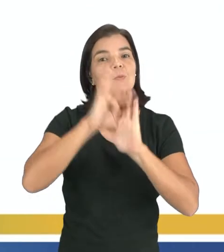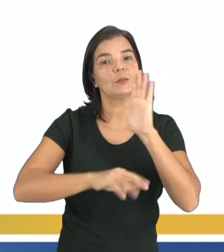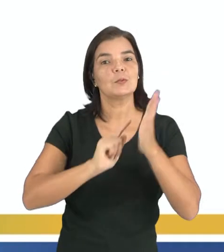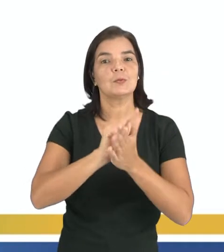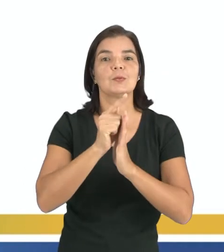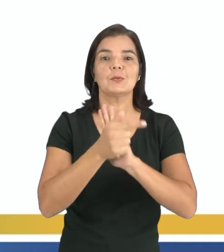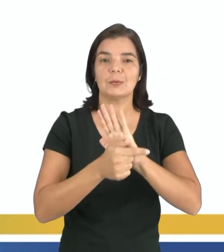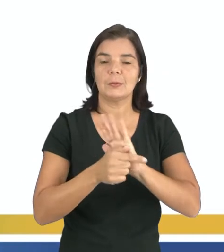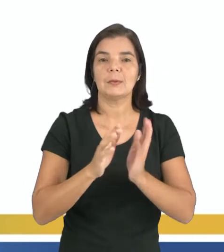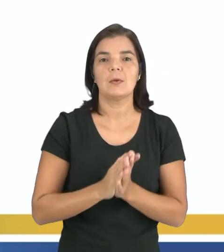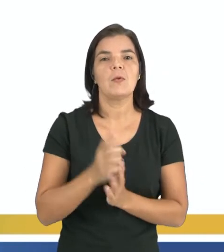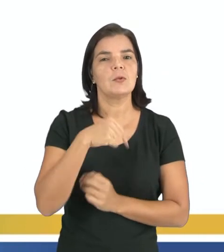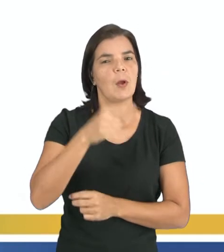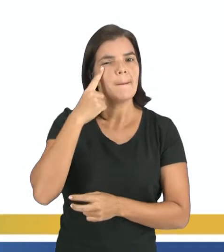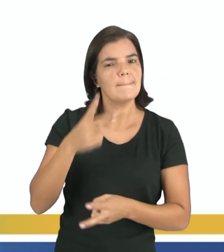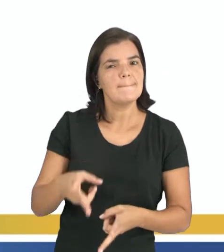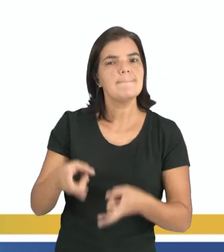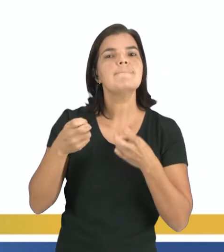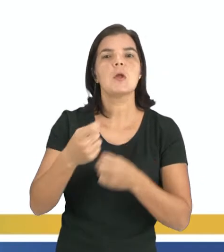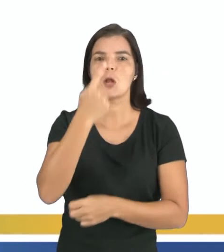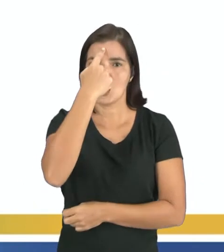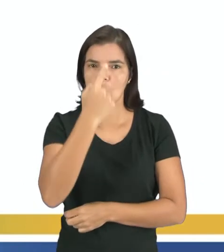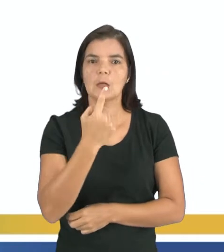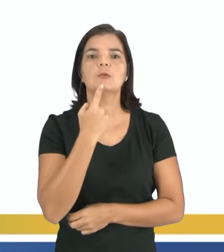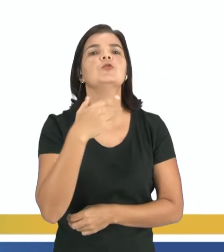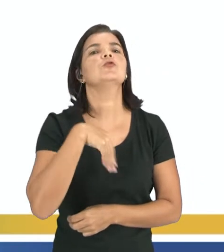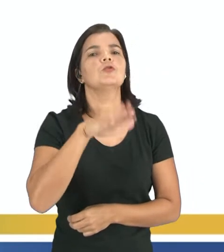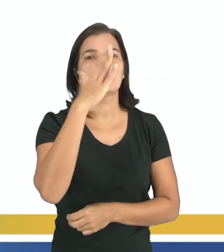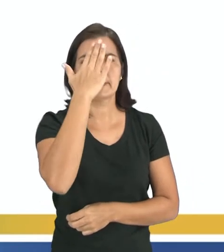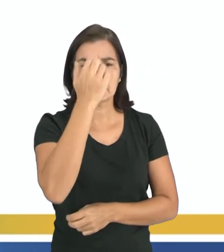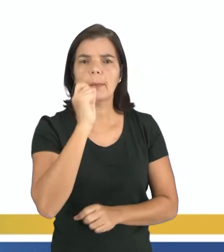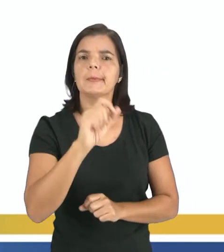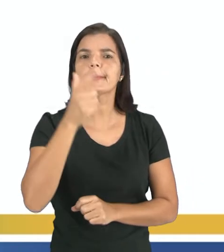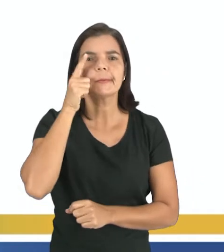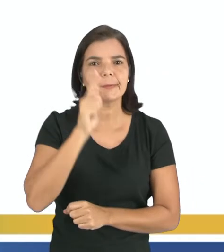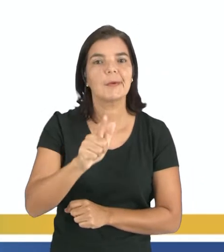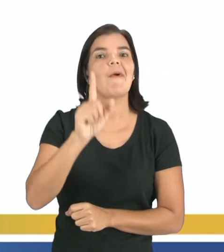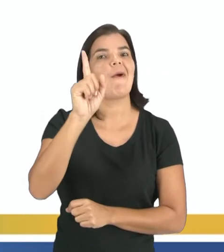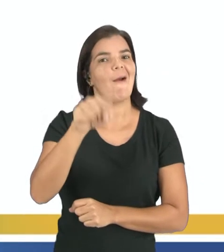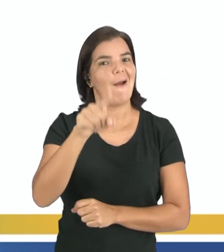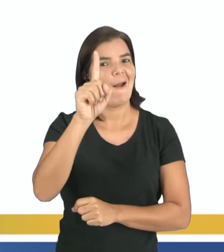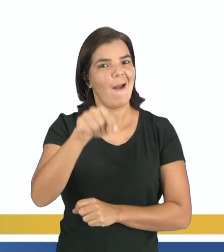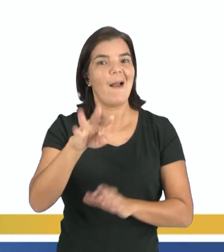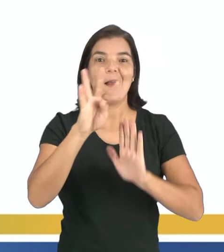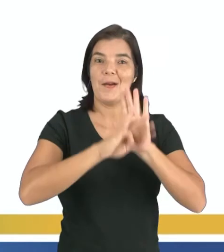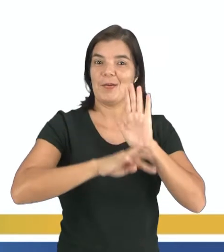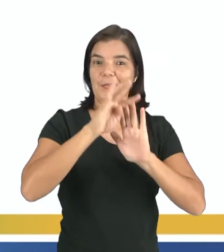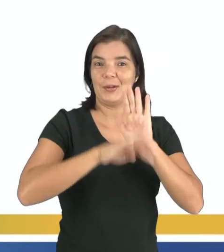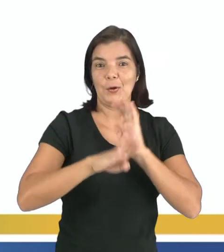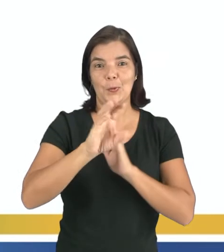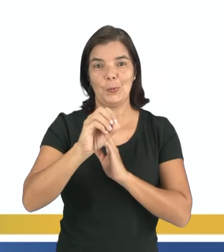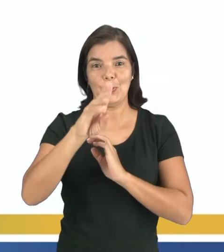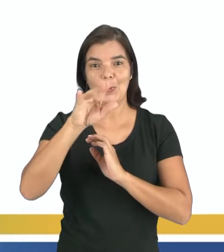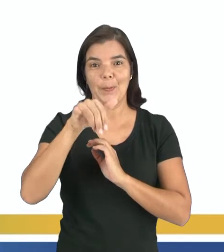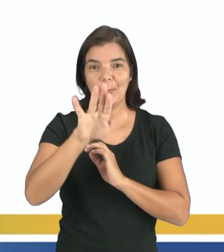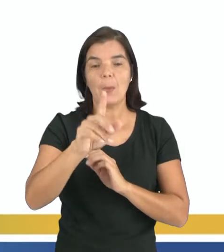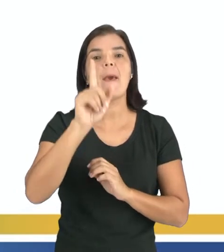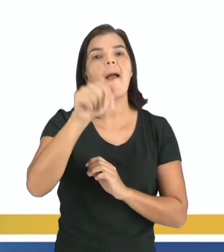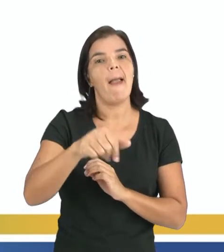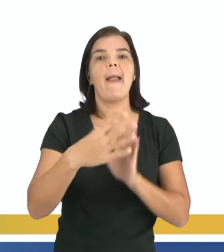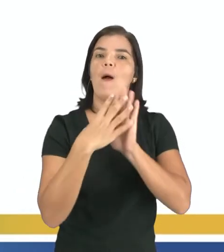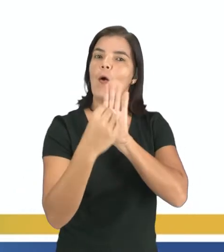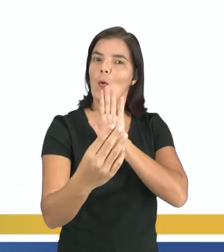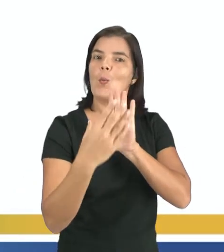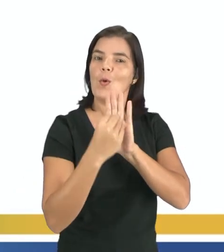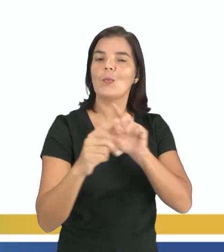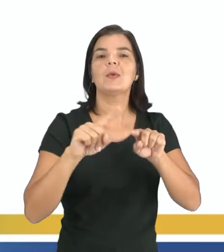textual. Vocês já viram a imagem, então já sabem que acertaram. É isso mesmo, aquele textinho do Bob Esponja é um meme.